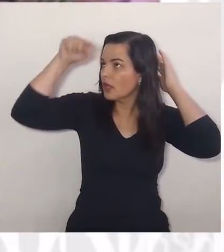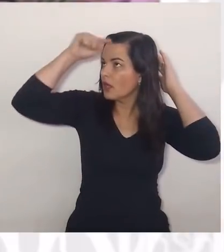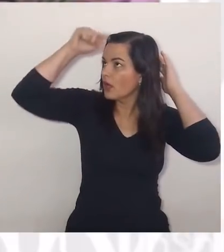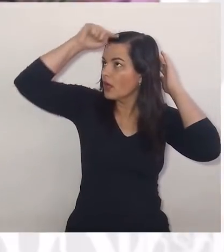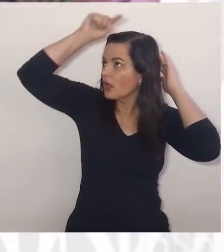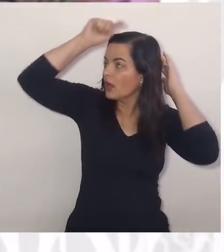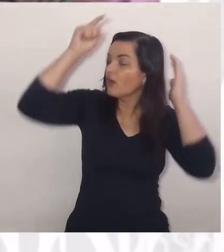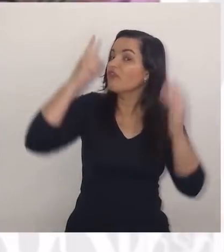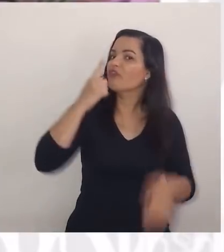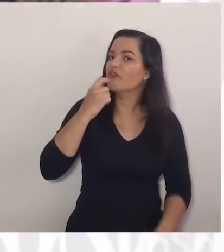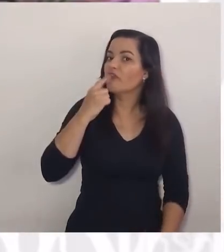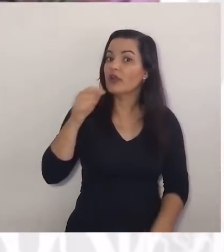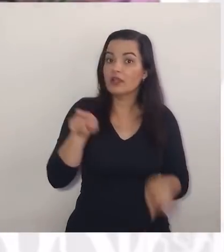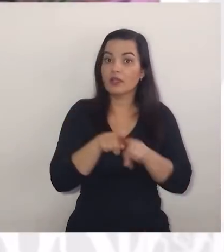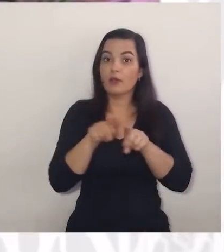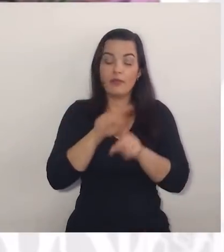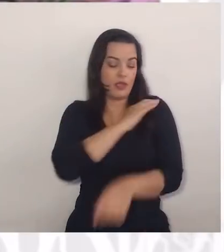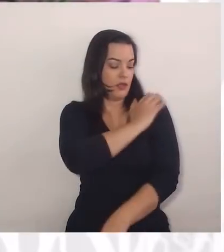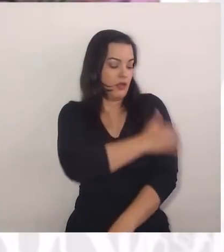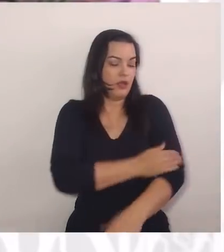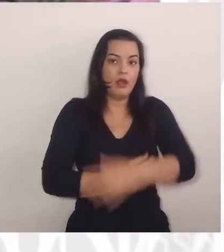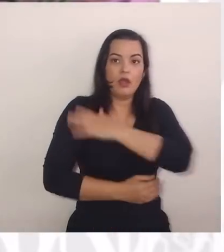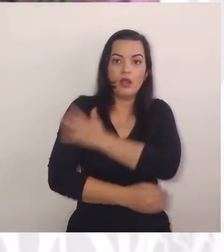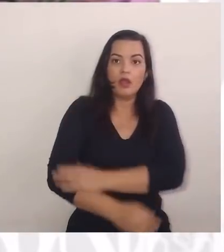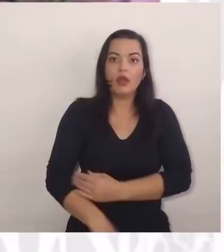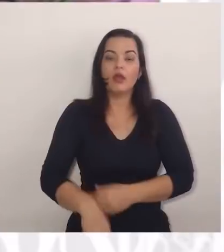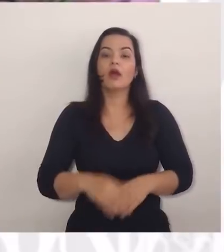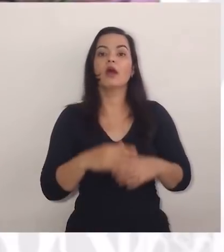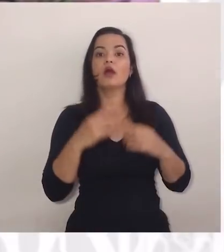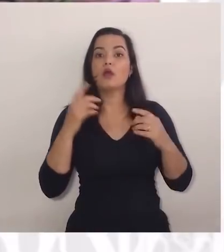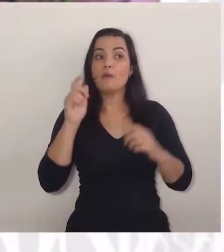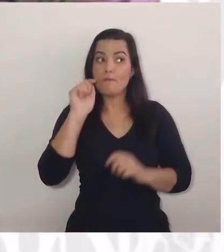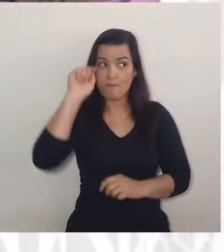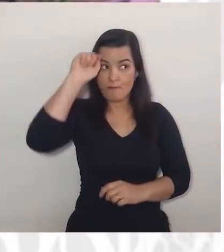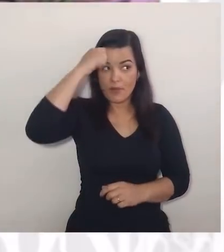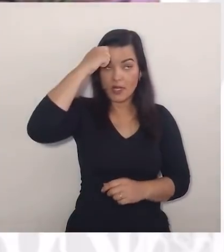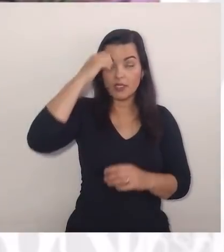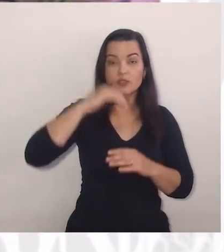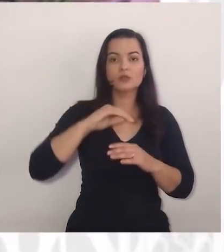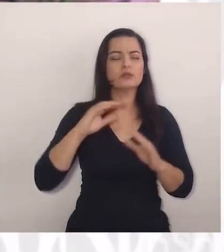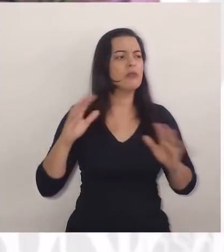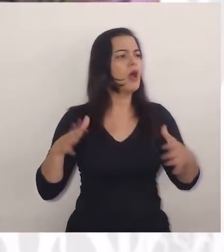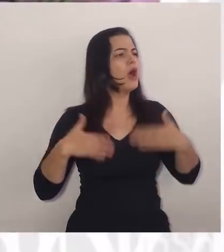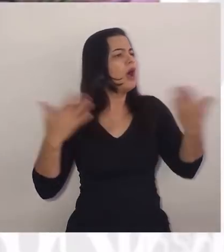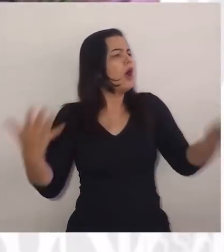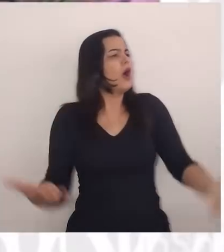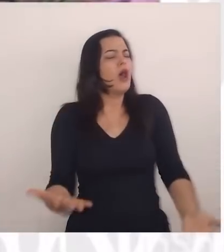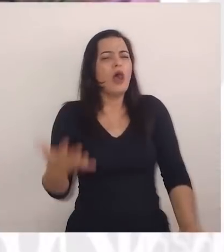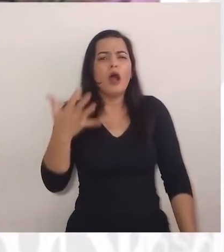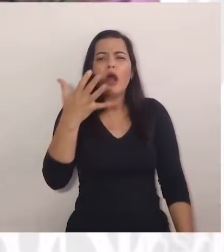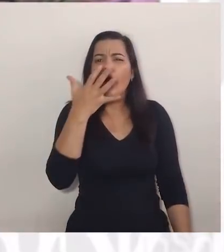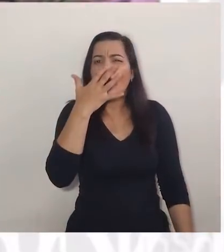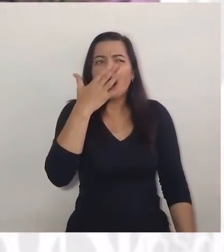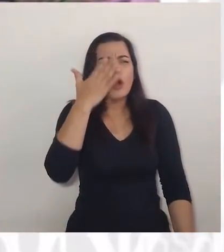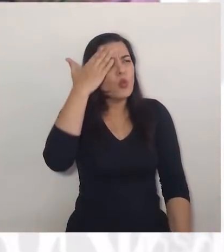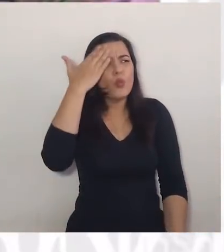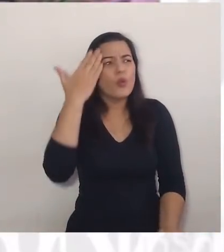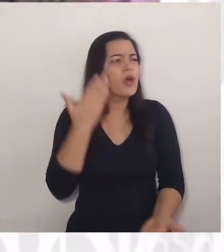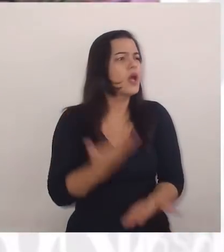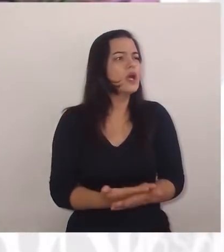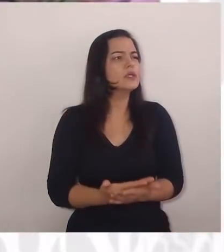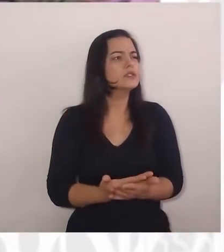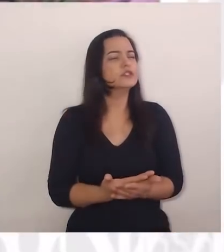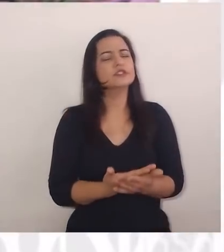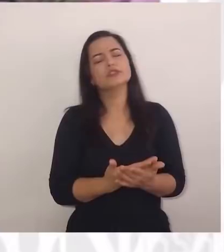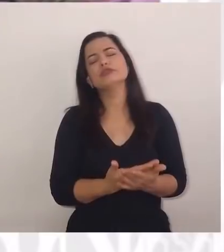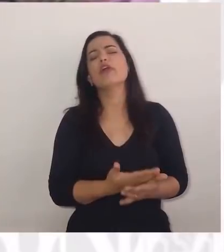alto da cabeça, tinha as penas inteiramente pretas, não se conteve. Indignada com a atitude do